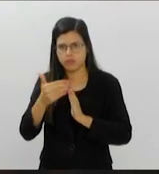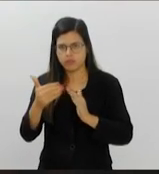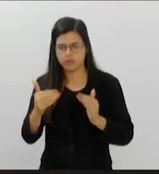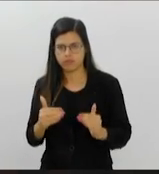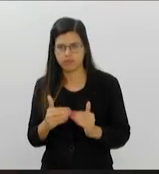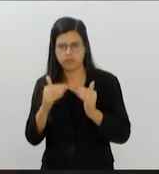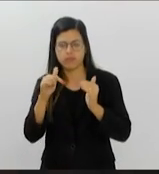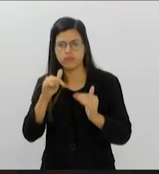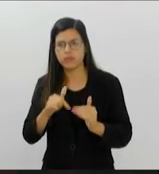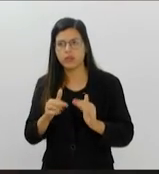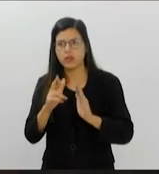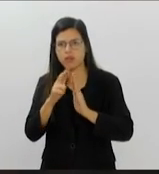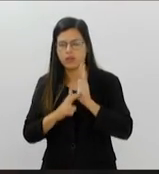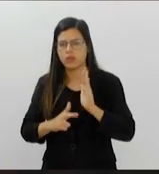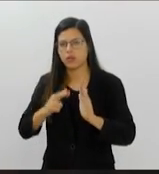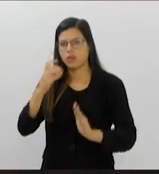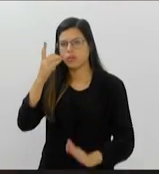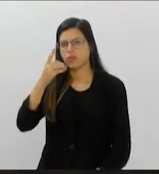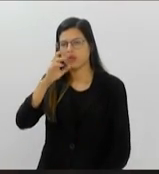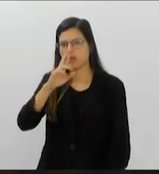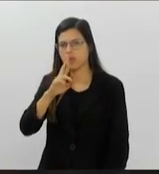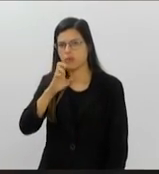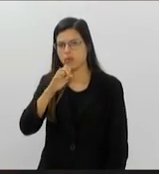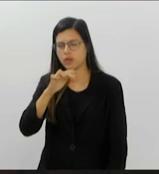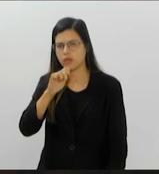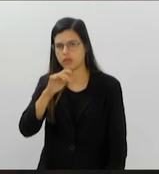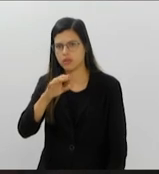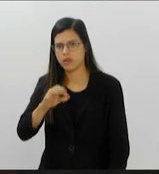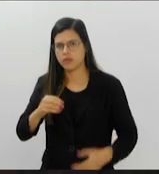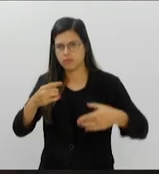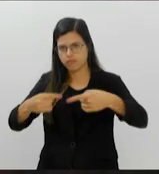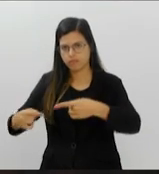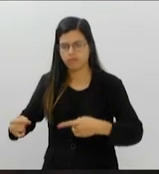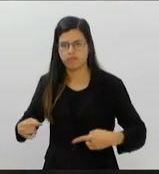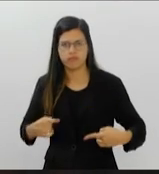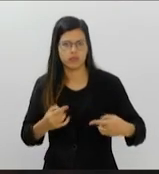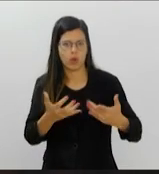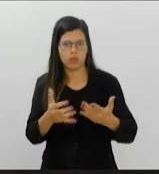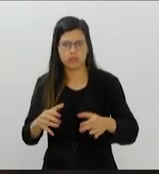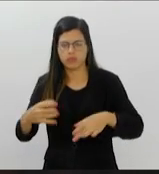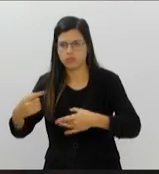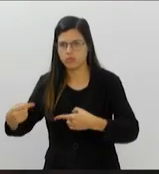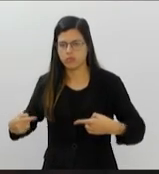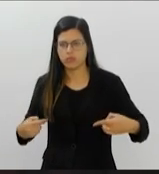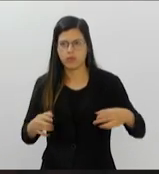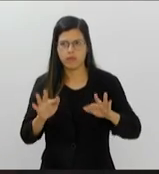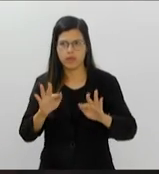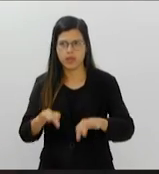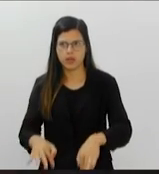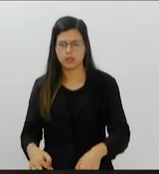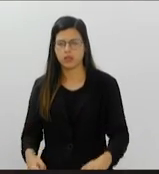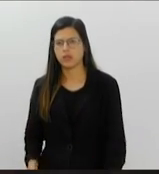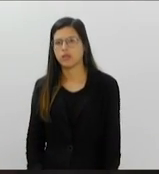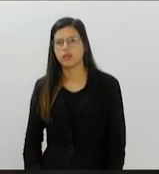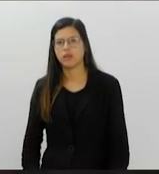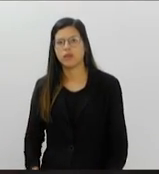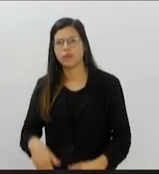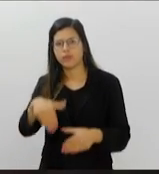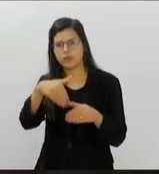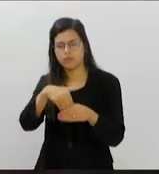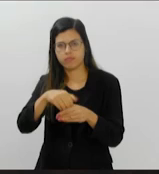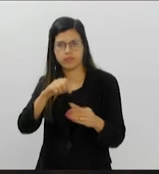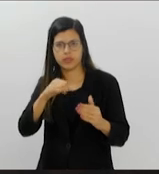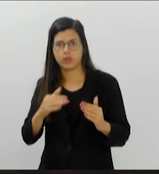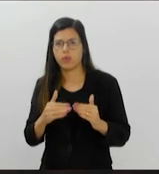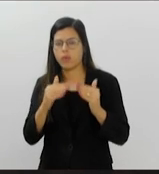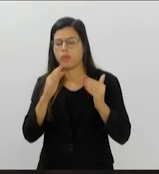do deputado Renato Miranda. Em discussão. Não havendo quem queira discutir, encerrada a discussão. Em votação, senhores que